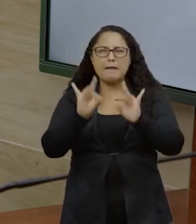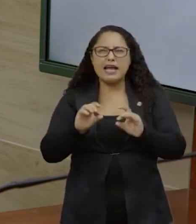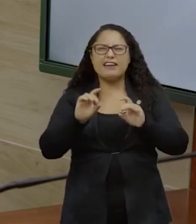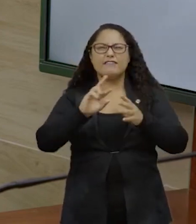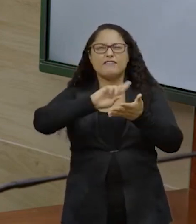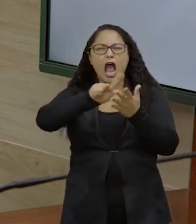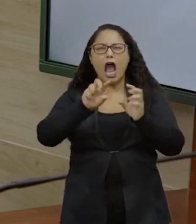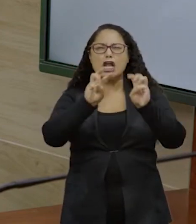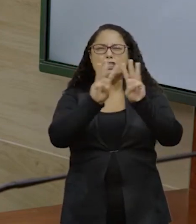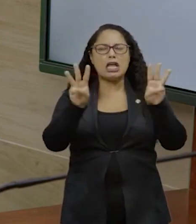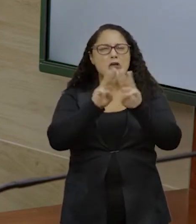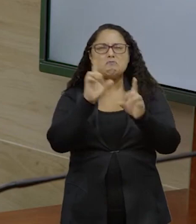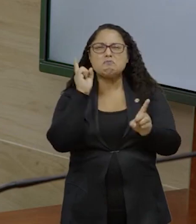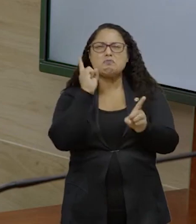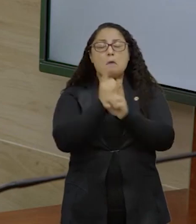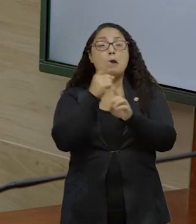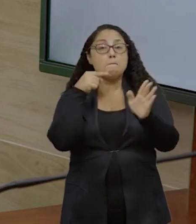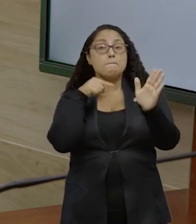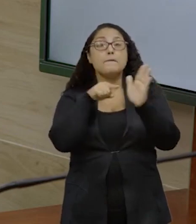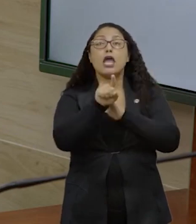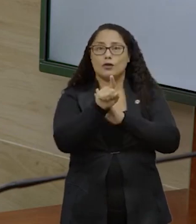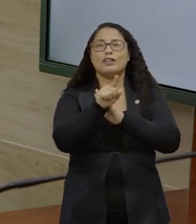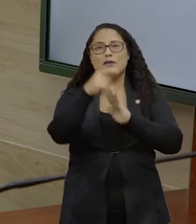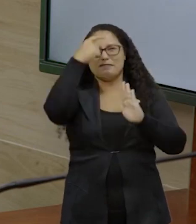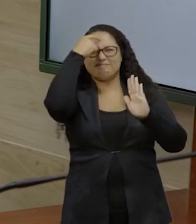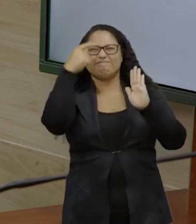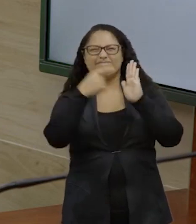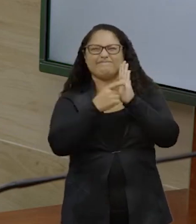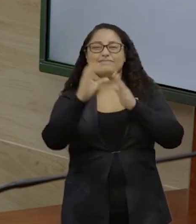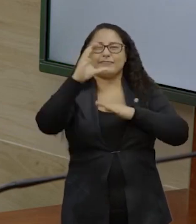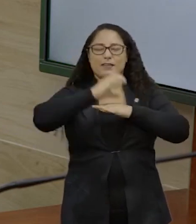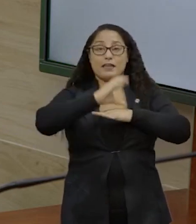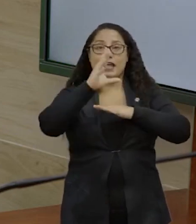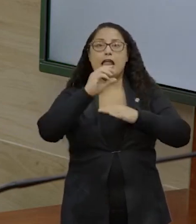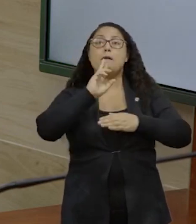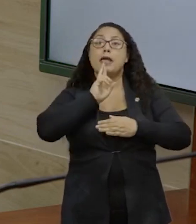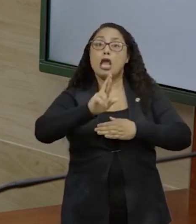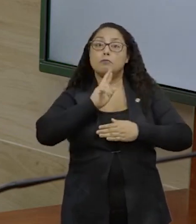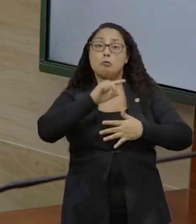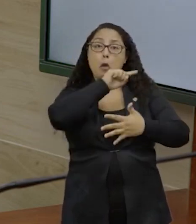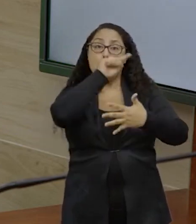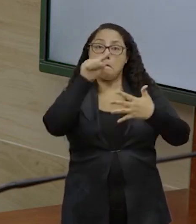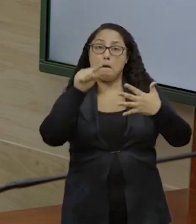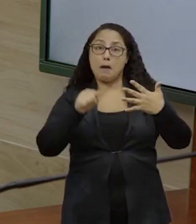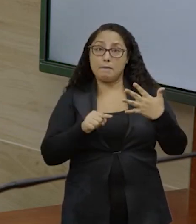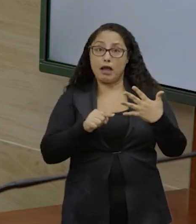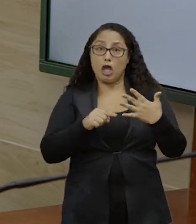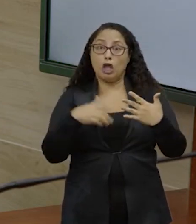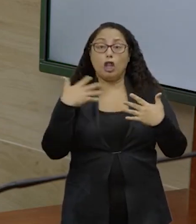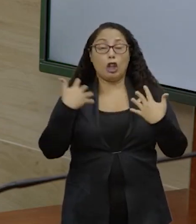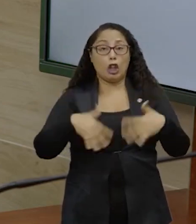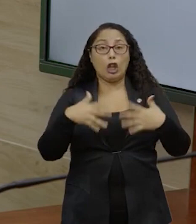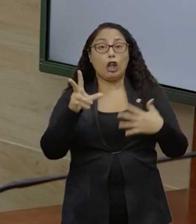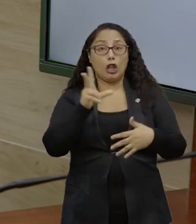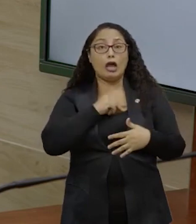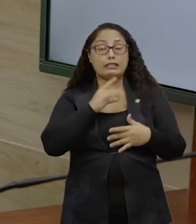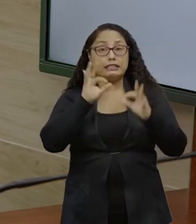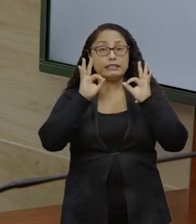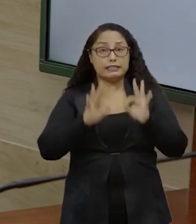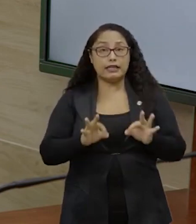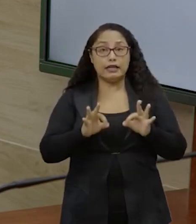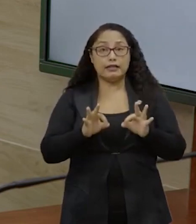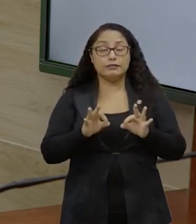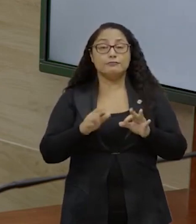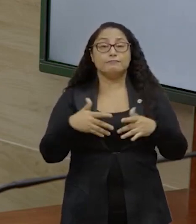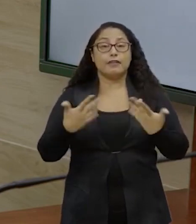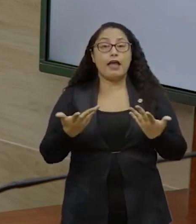sites, não encontrei muita coisa, mas perguntei para o ChatGPT, e ele me respondeu isso, isso e isso, aquilo. Aí eu, caramba, tá correto. Então, assim, é